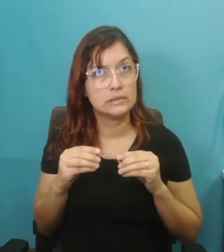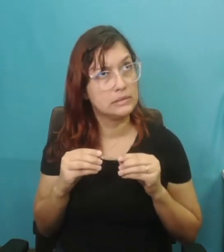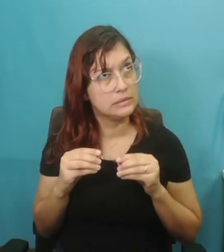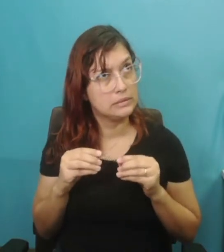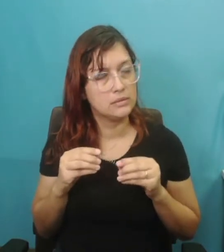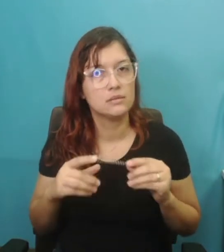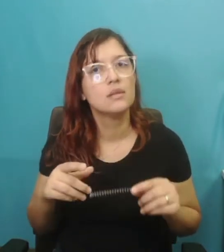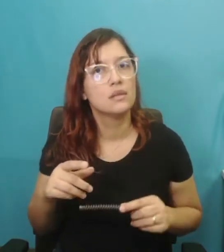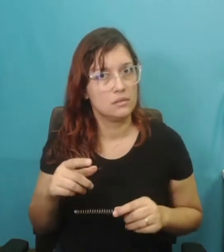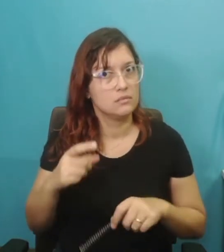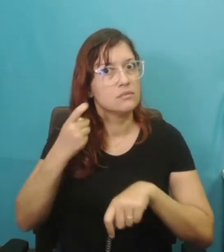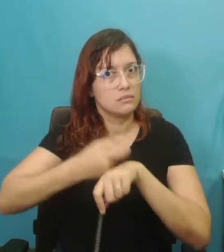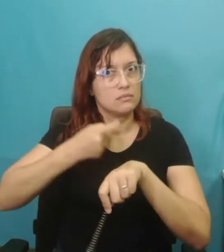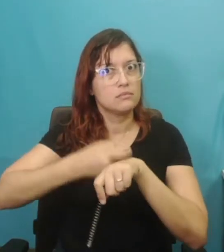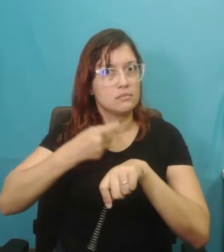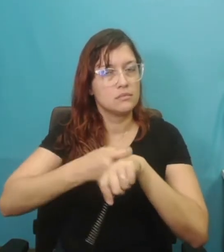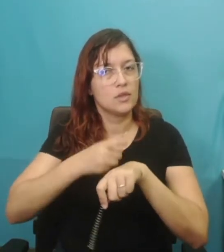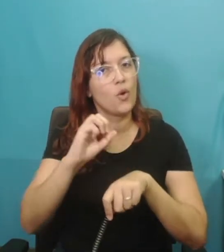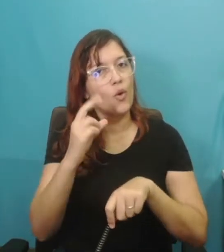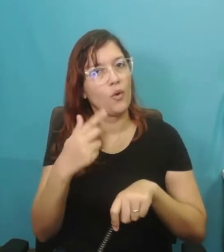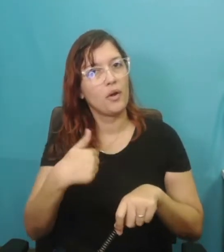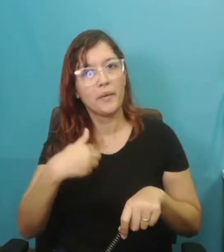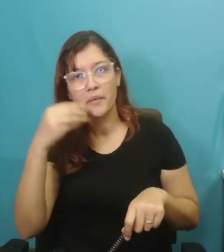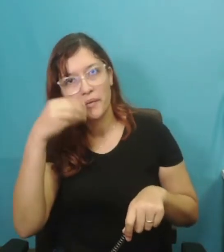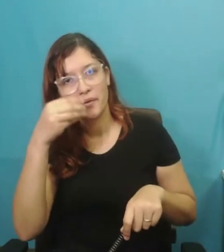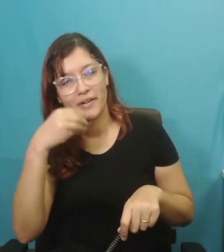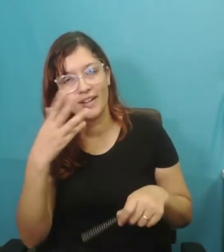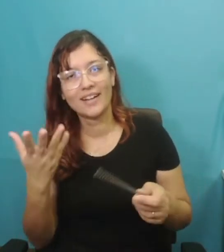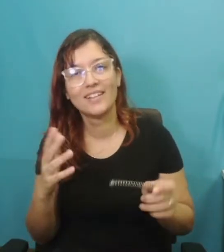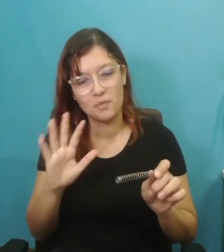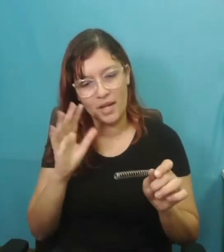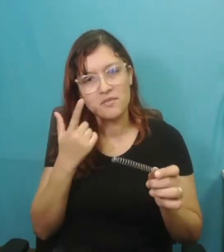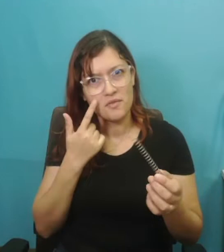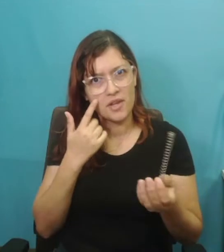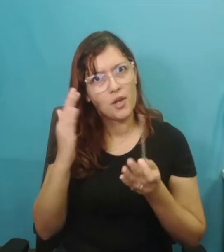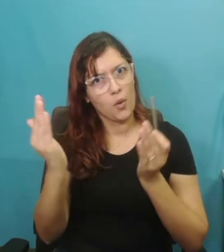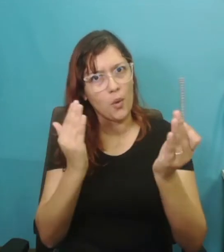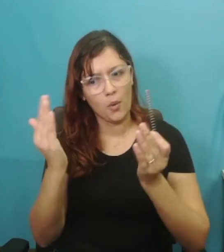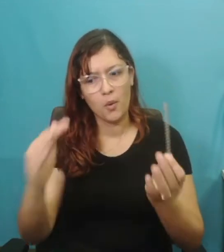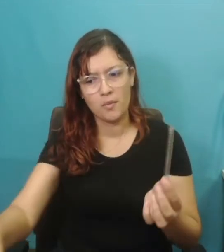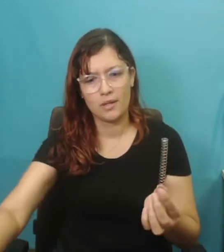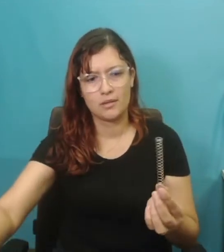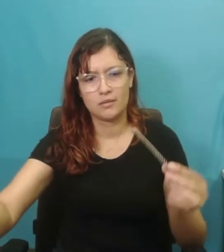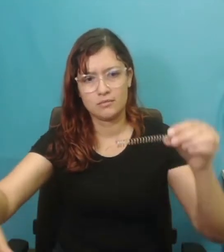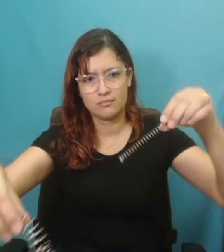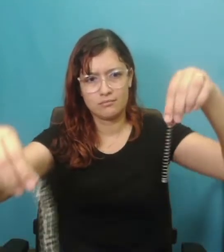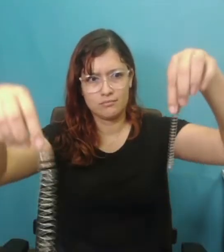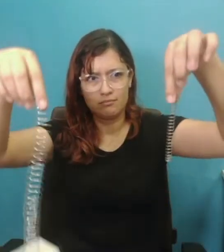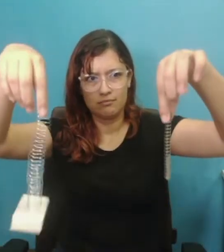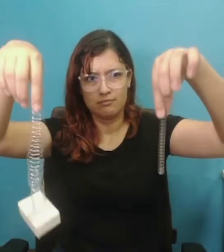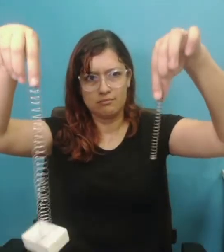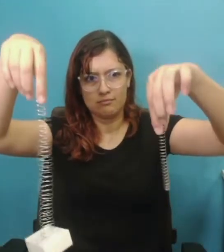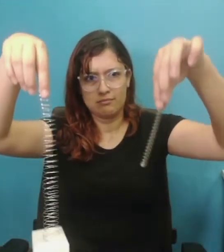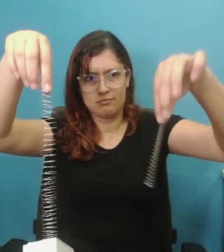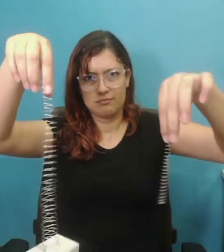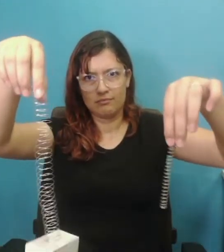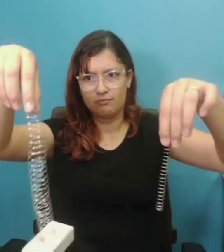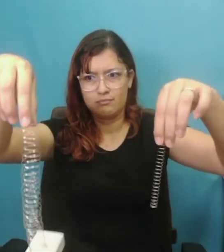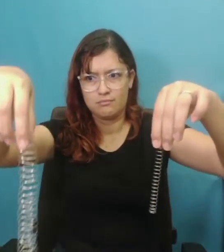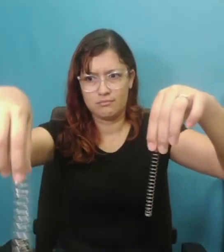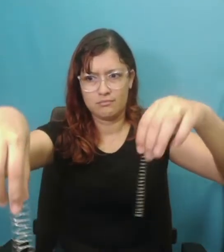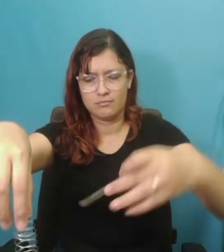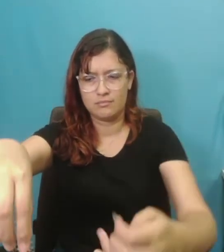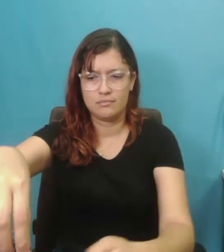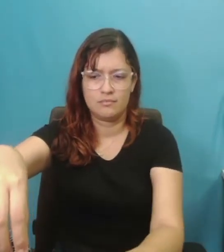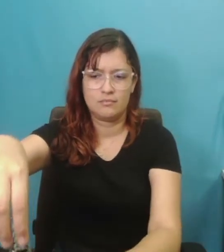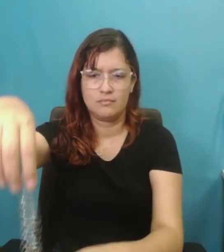Já esse é um material mais firme, ou eu que sou fraca. Mas você viu, comparando?